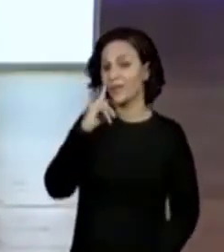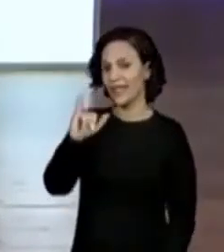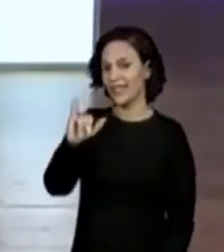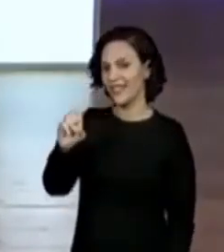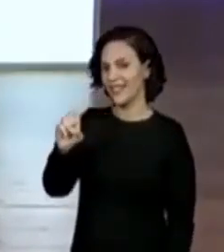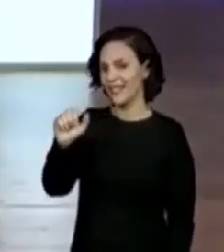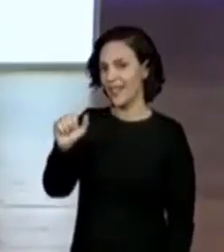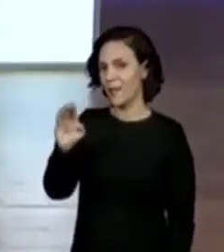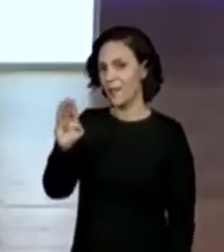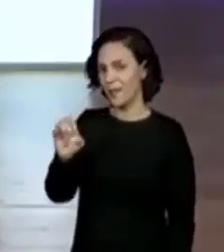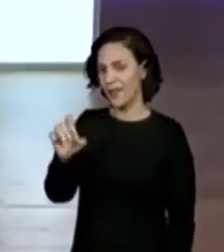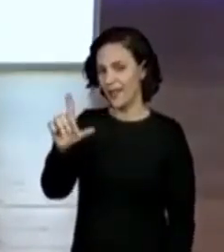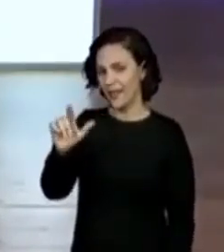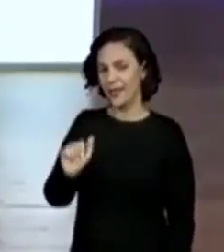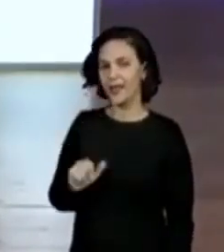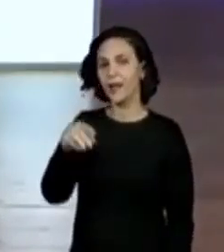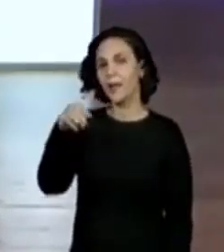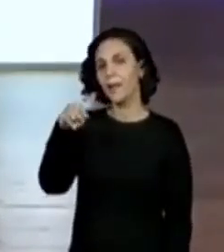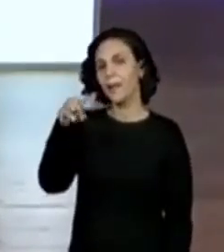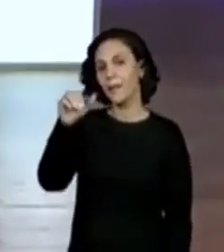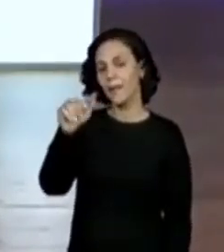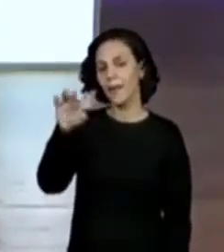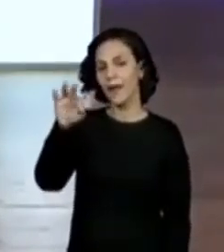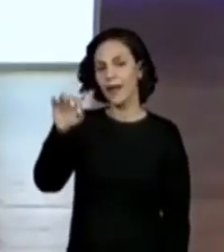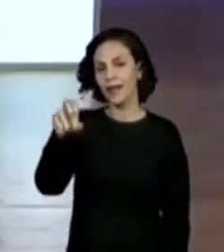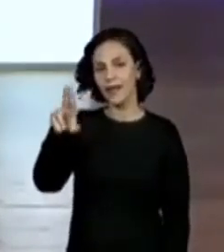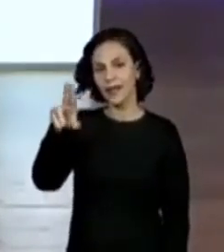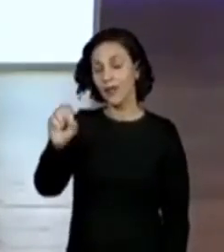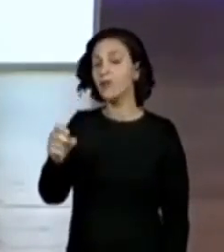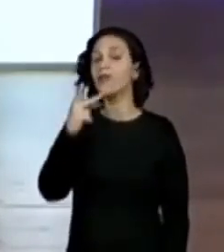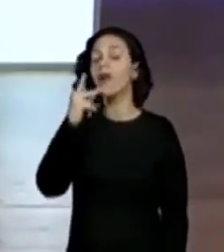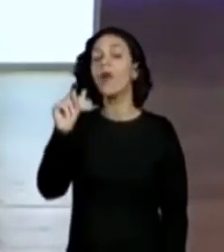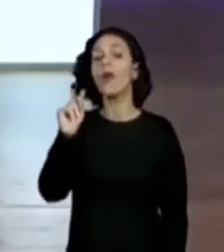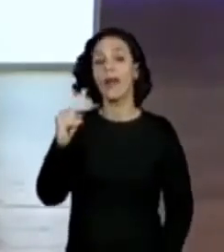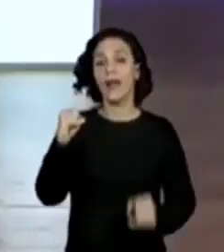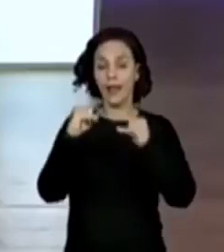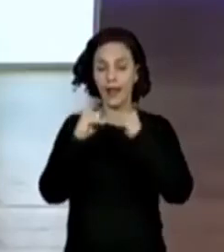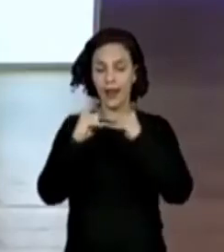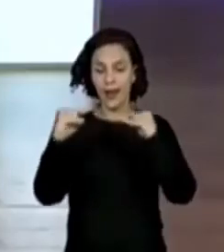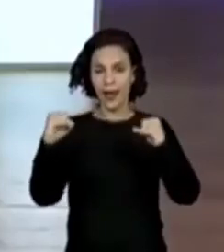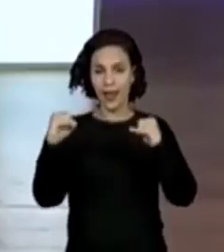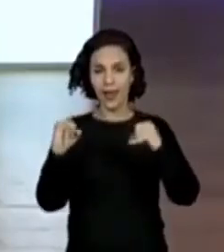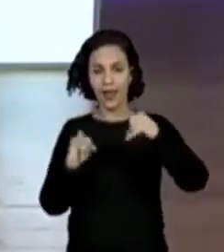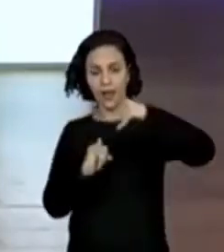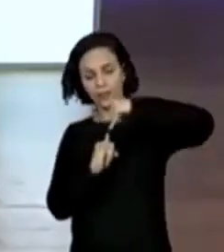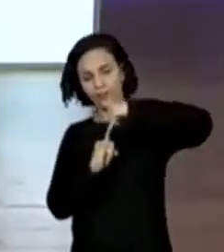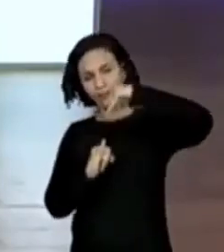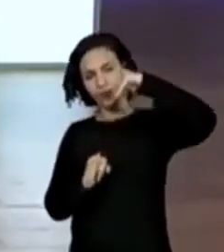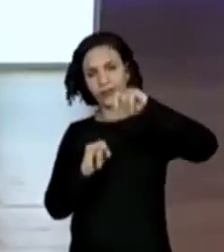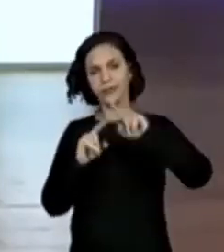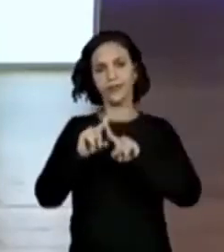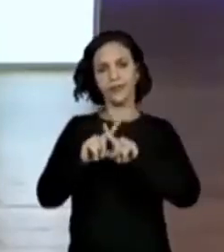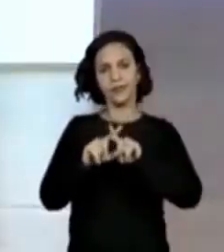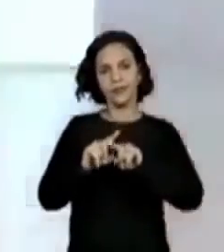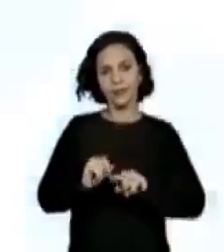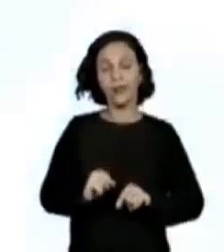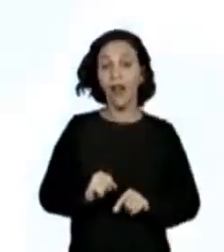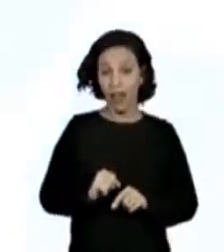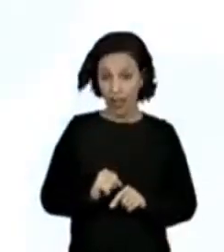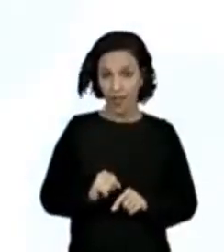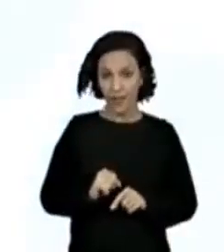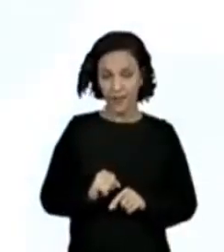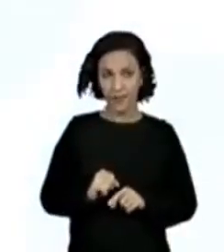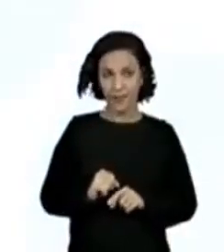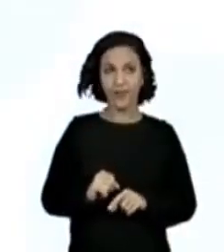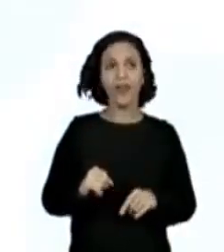a Nicole falaram para multiplicar a linha pela coluna. Ah, então a gente pode chegar à conclusão de